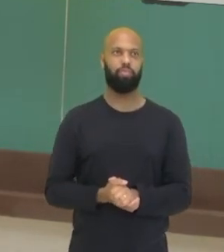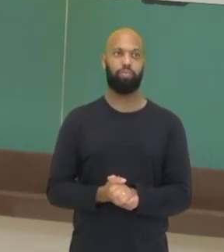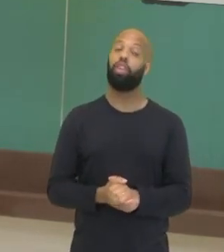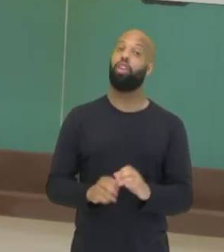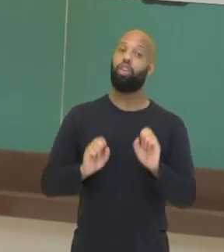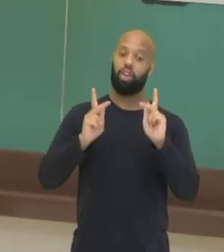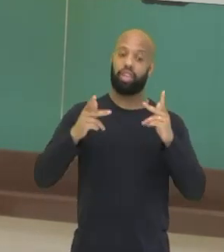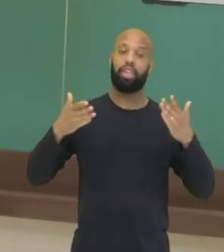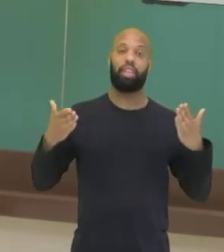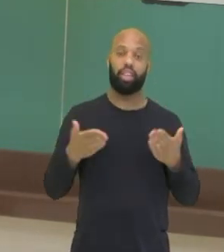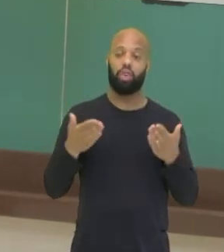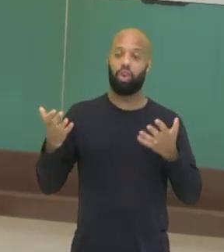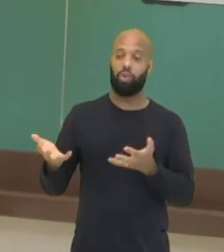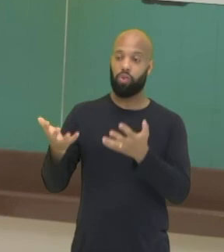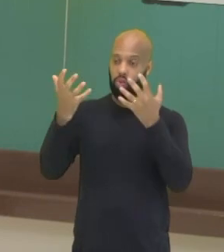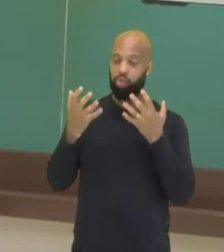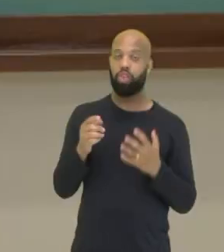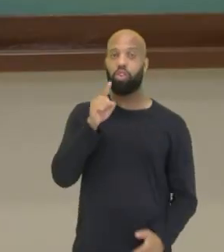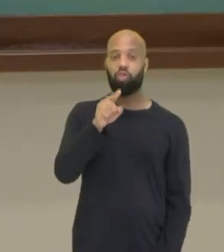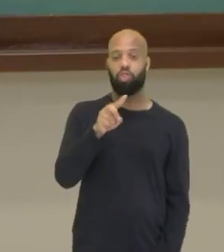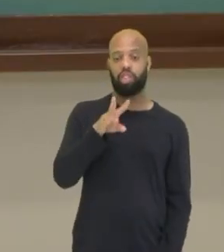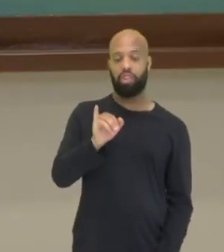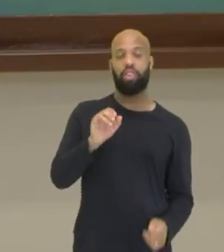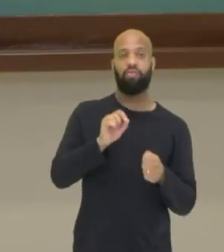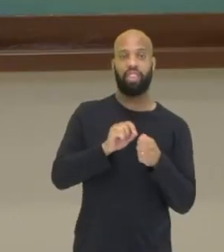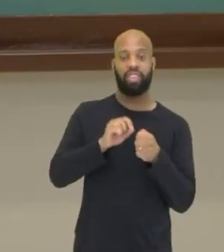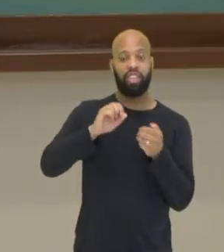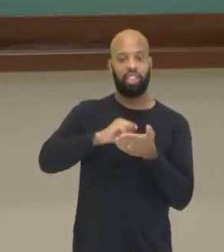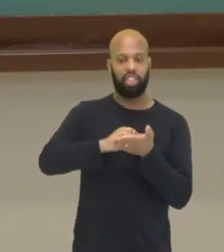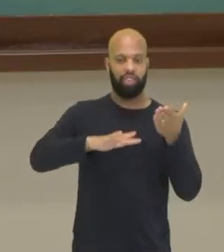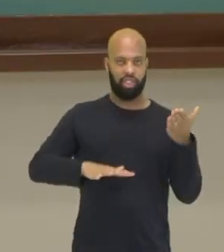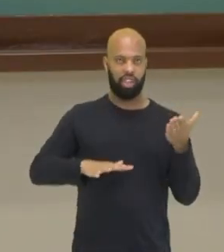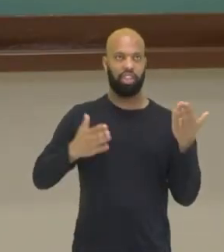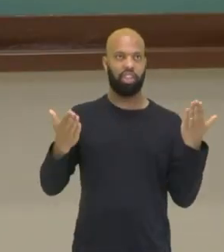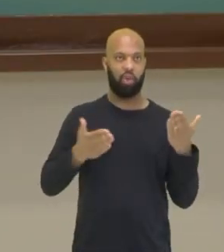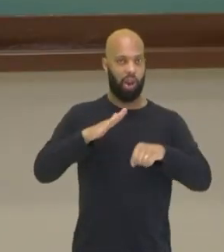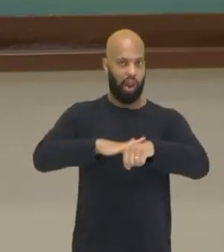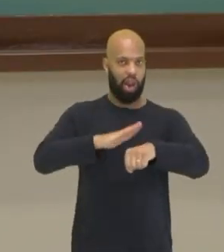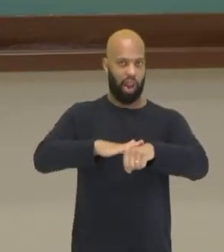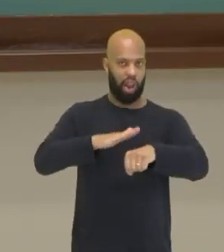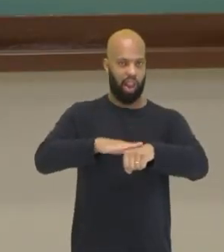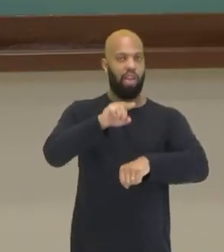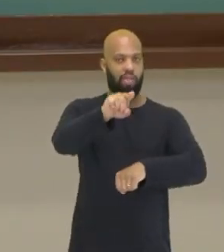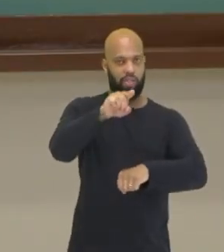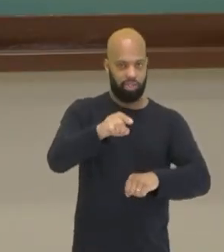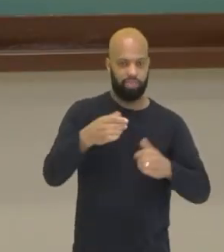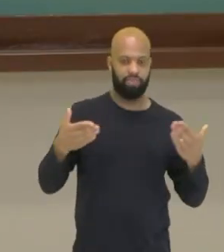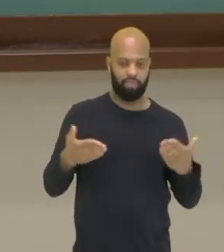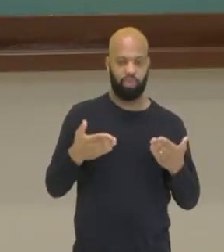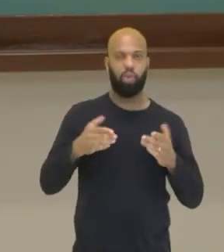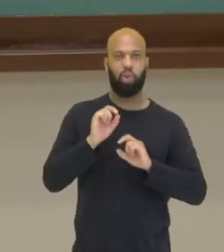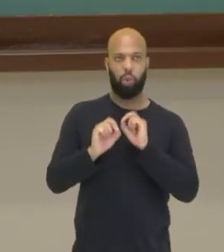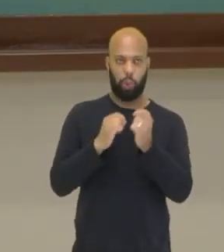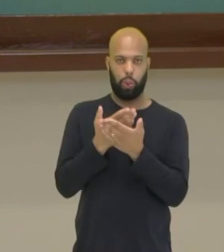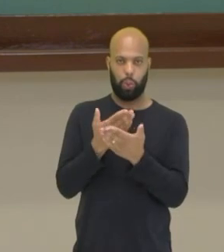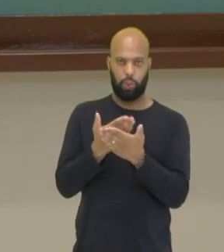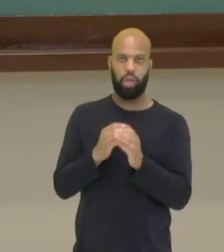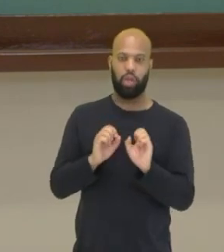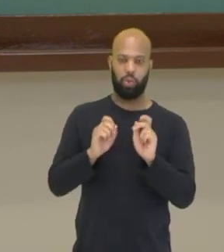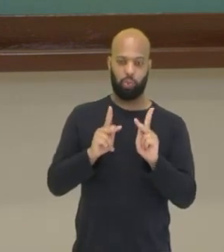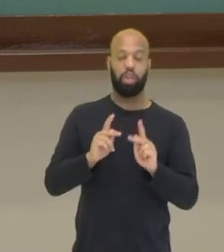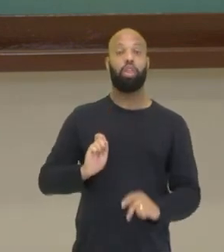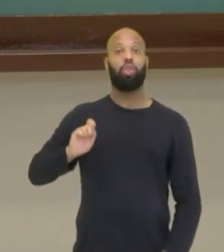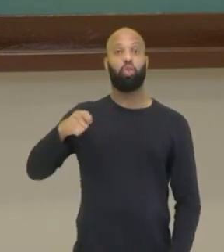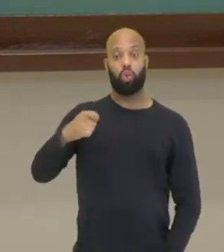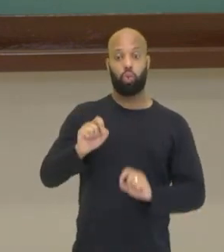Bom, agora eu quero convidar você a realizar aqui uma atividade mão na massa, certo? Então vamos trabalhar um pouquinho em relação a